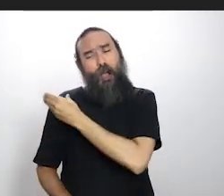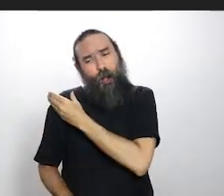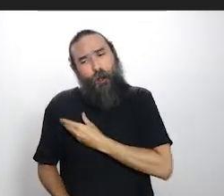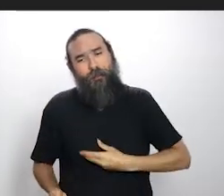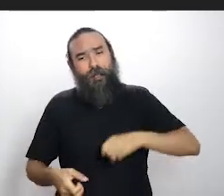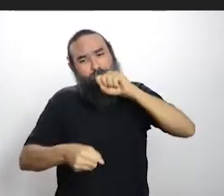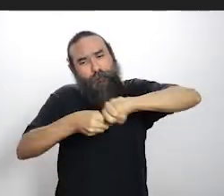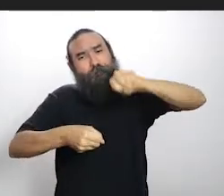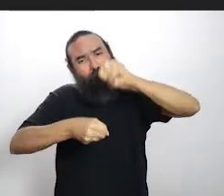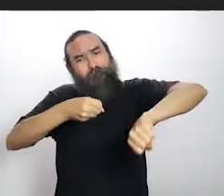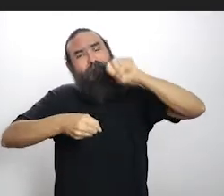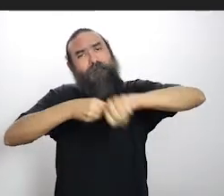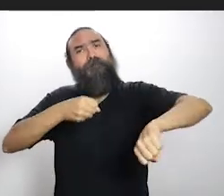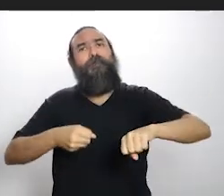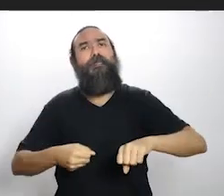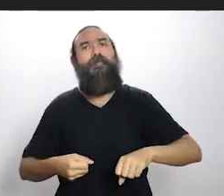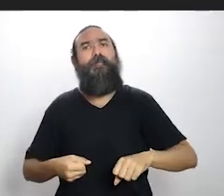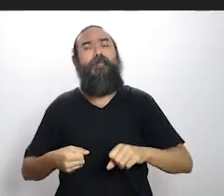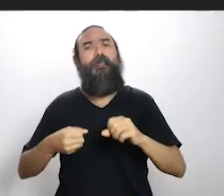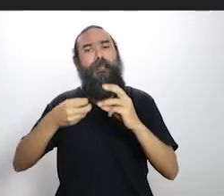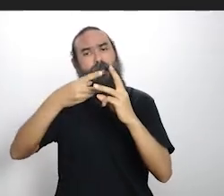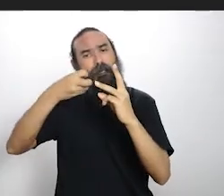né? É um genocídio